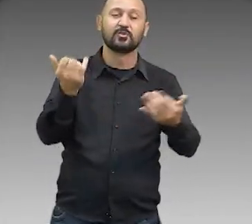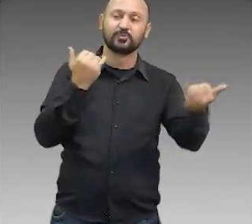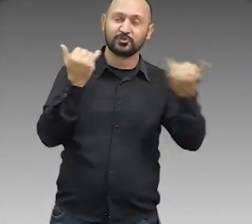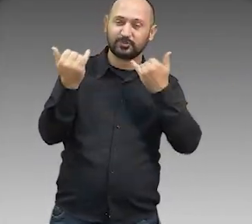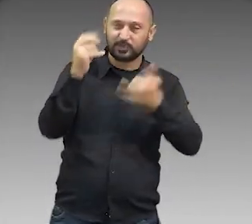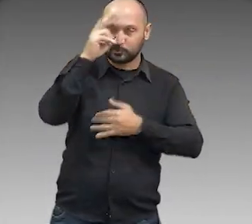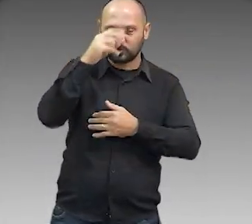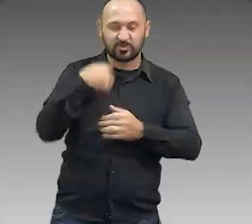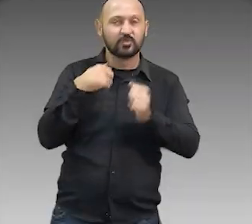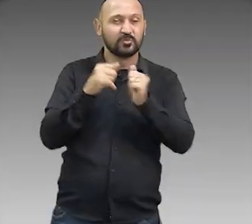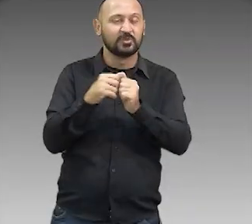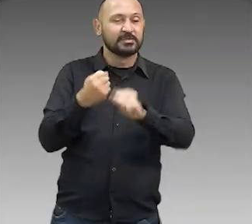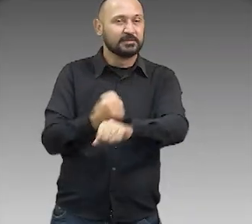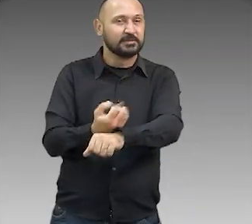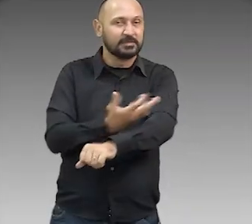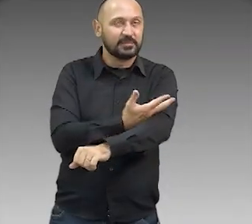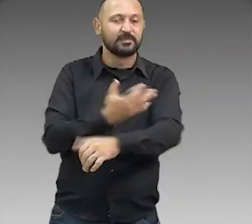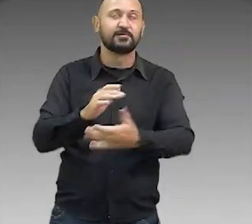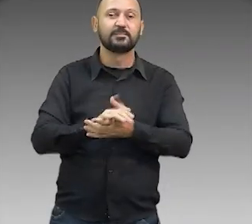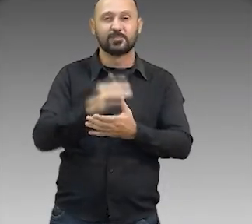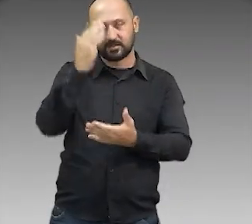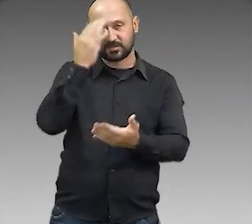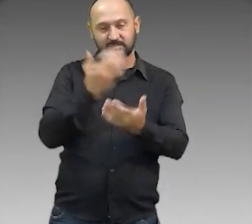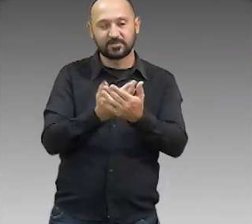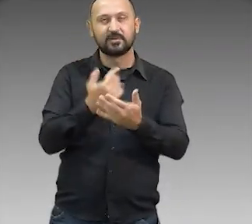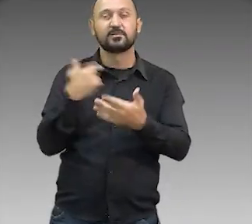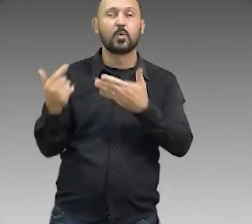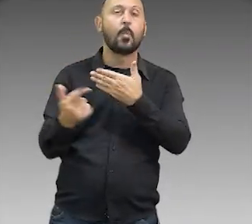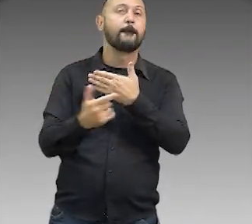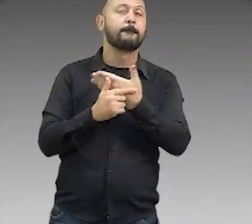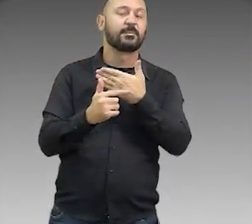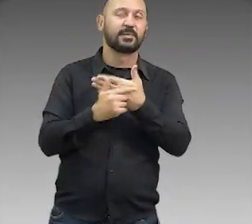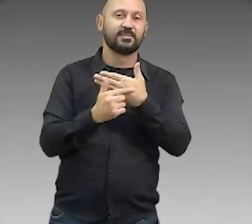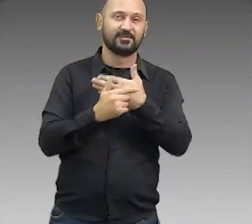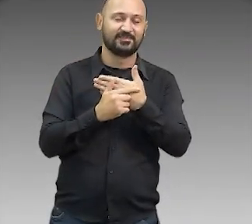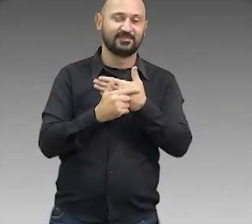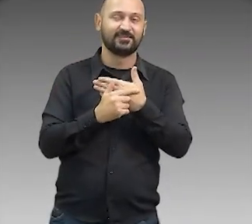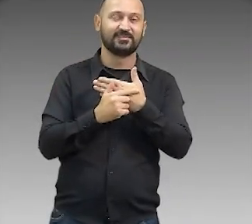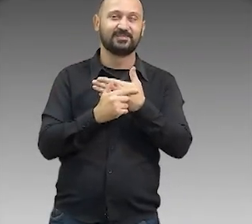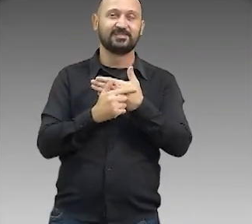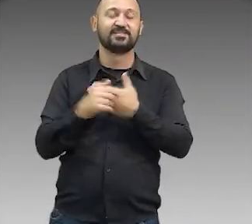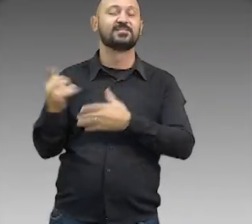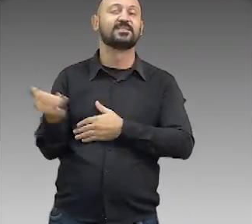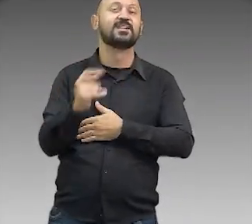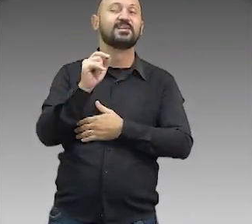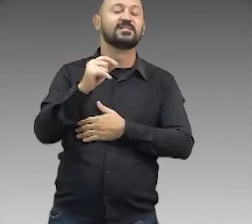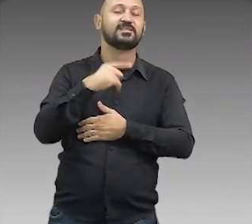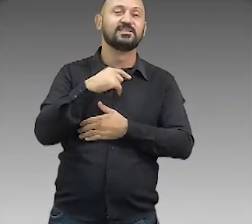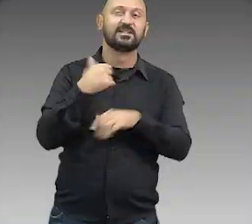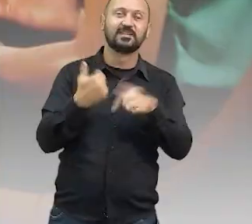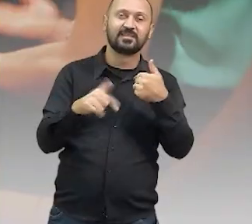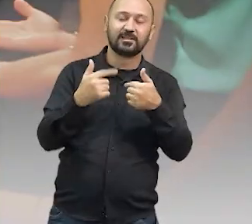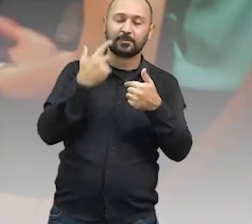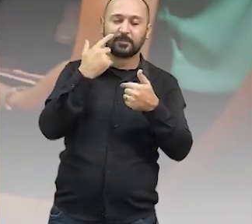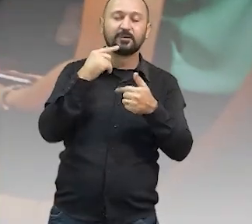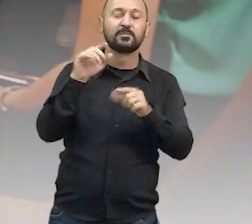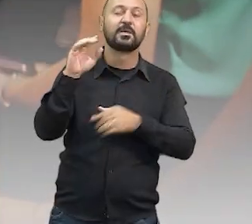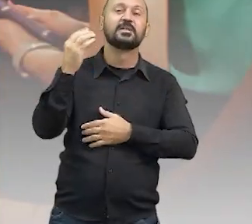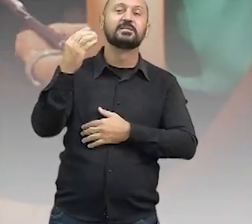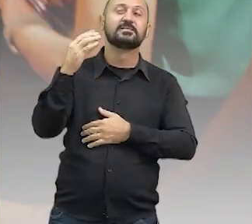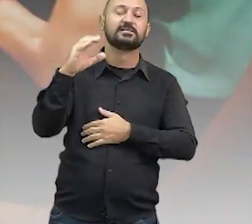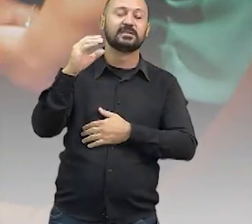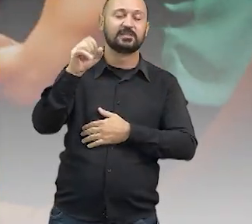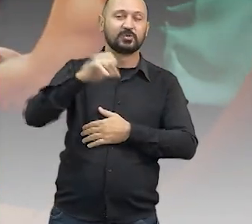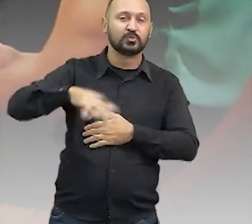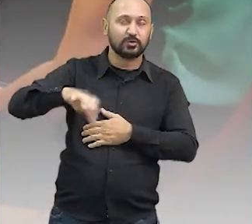realmente emocionante. E eu acredito que seja um dos papéis aí mais importantes de você trabalhar uma ciência social, como o jornalismo,